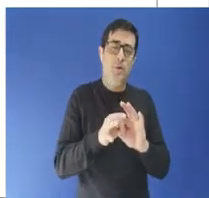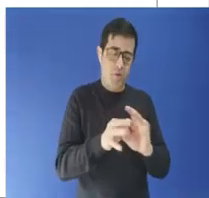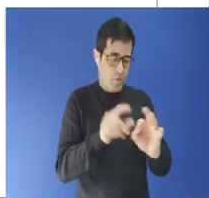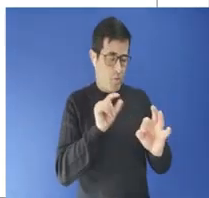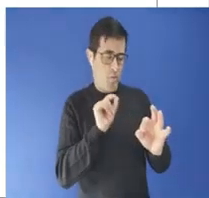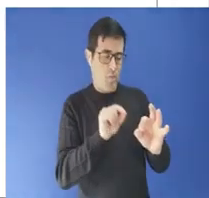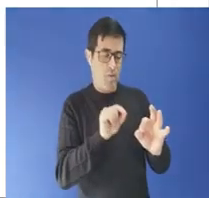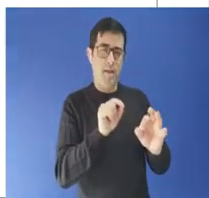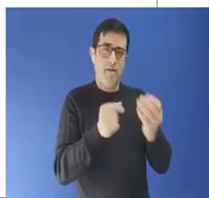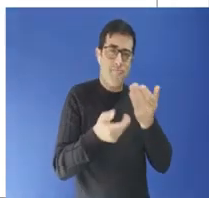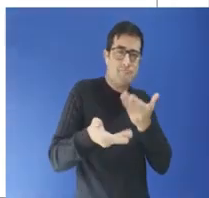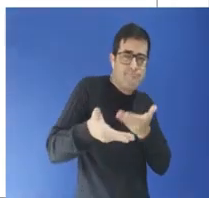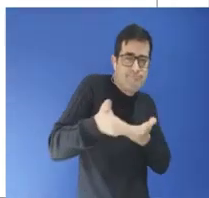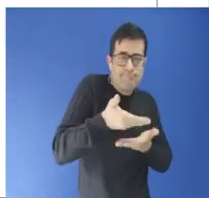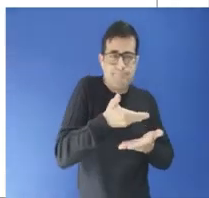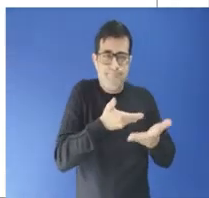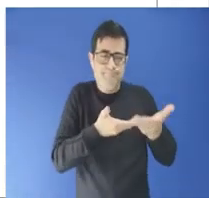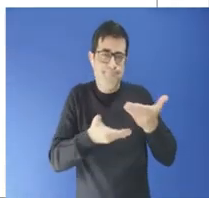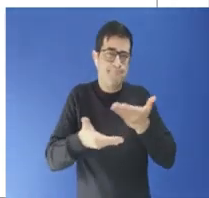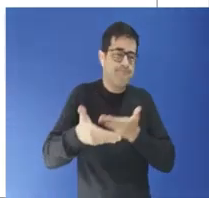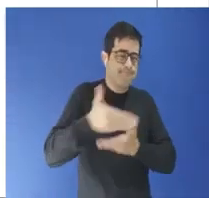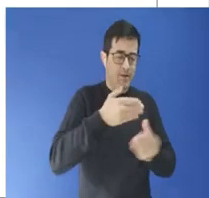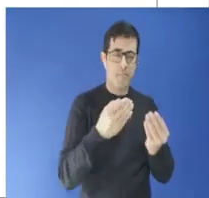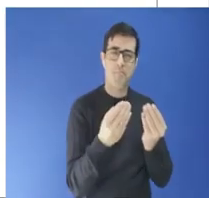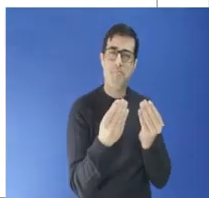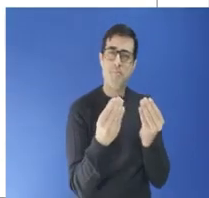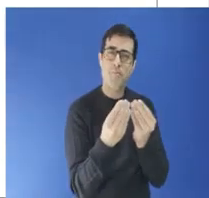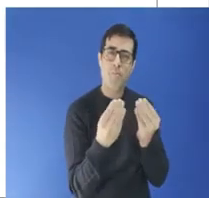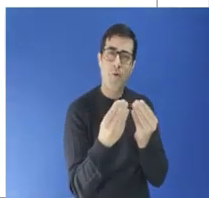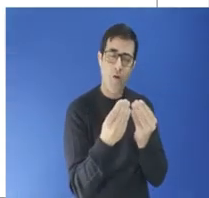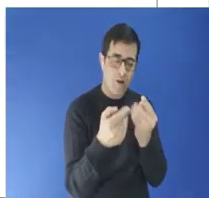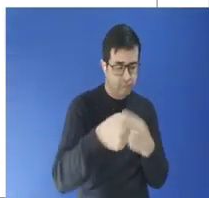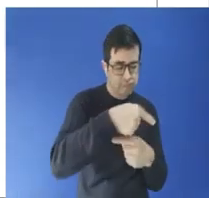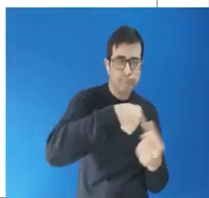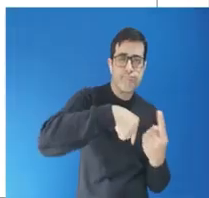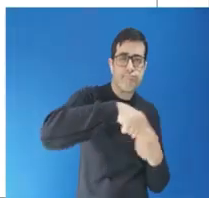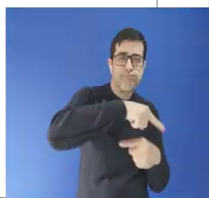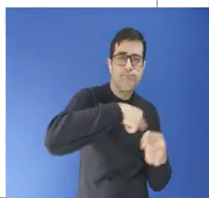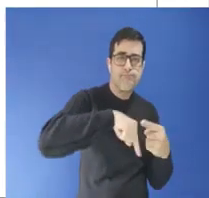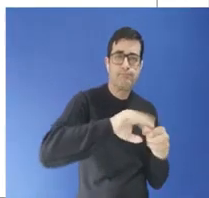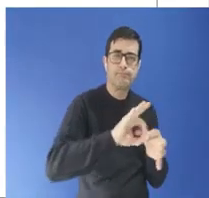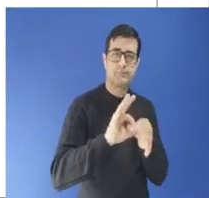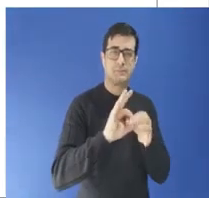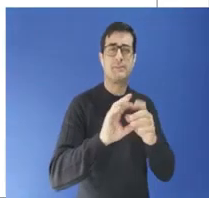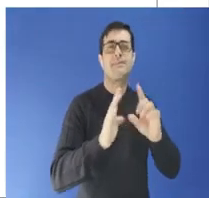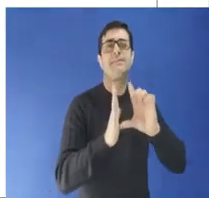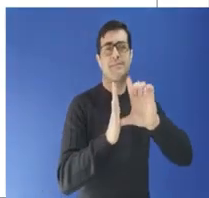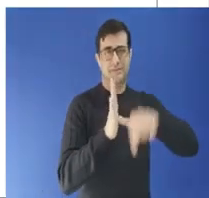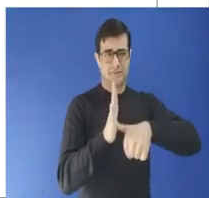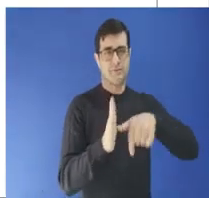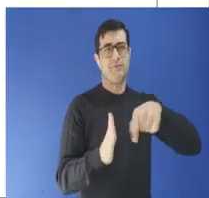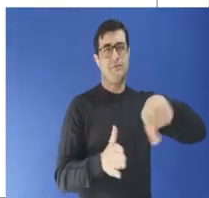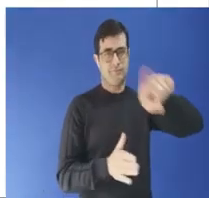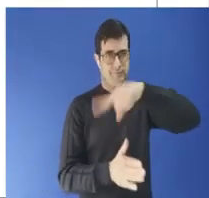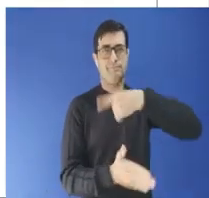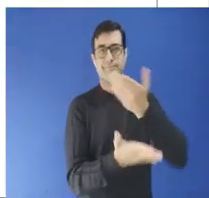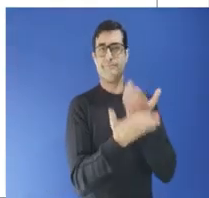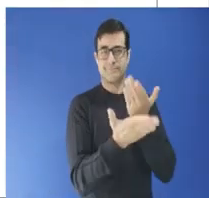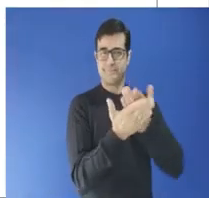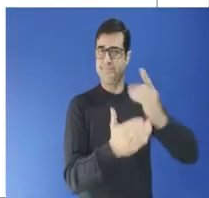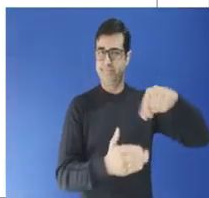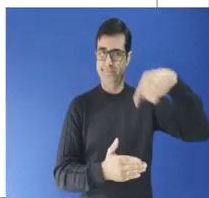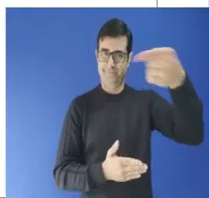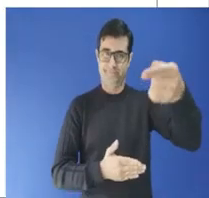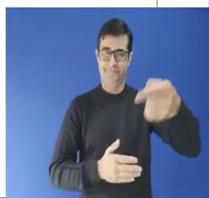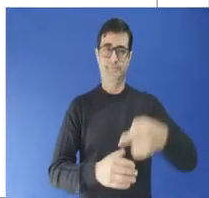uma interação intermolecular, que isso a gente vai estudar mais adiante. E também nós temos,